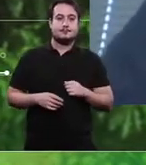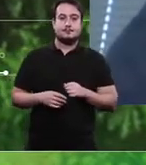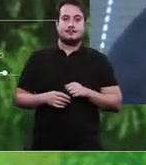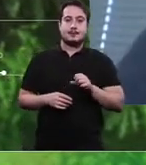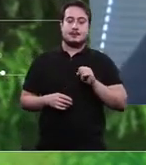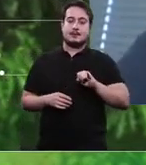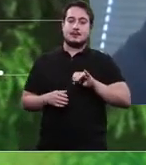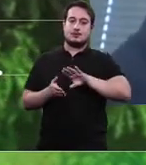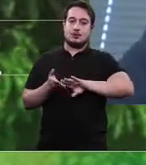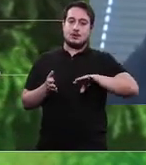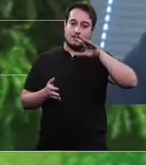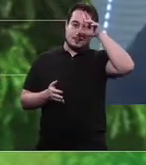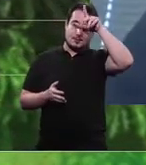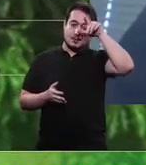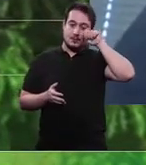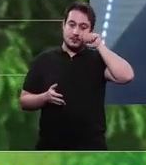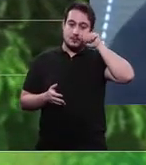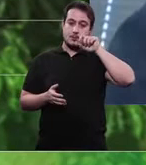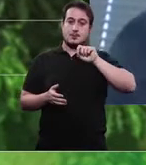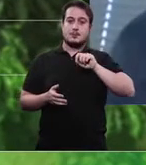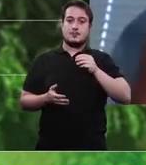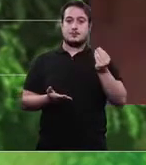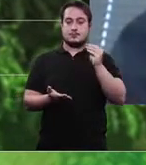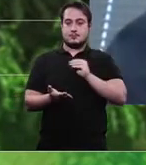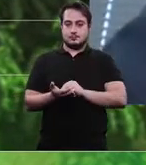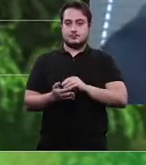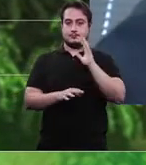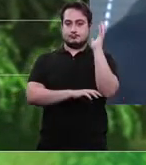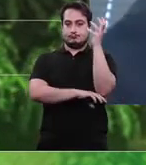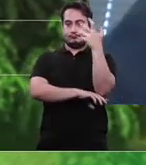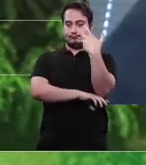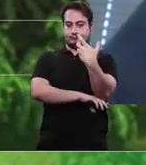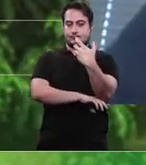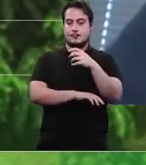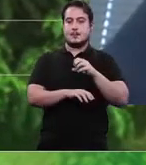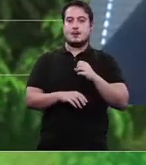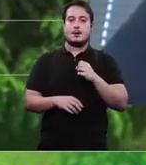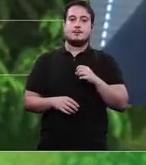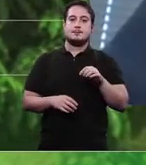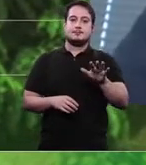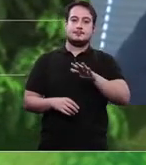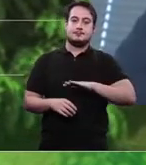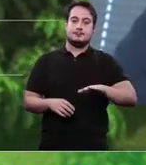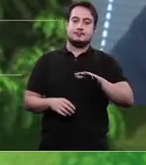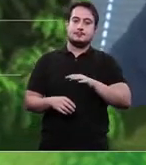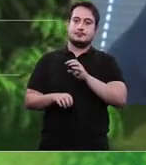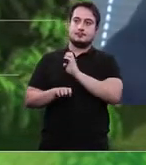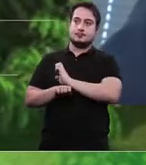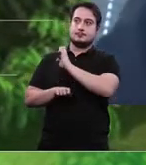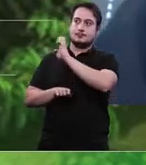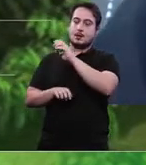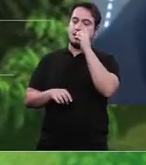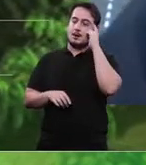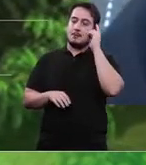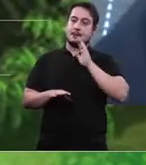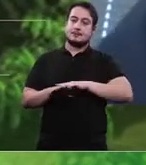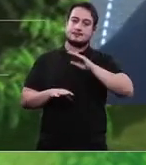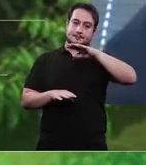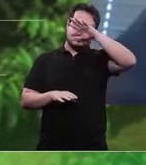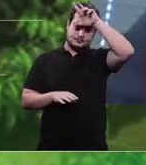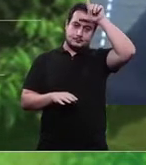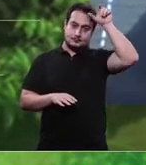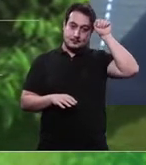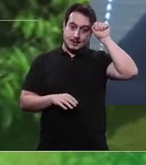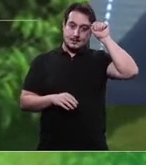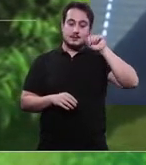Mato Grosso, né, que também muito concentrado no bioma cerrado, representa boa parte das exportações. Se a gente pensar mais na Amazônia,